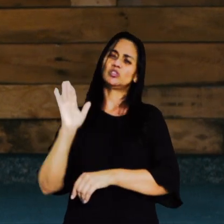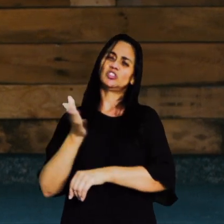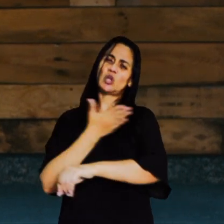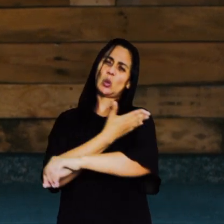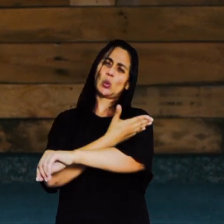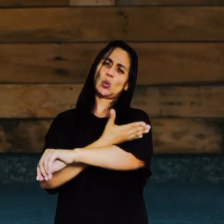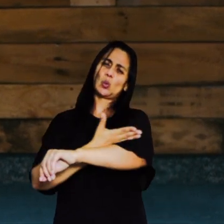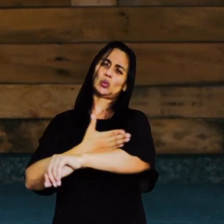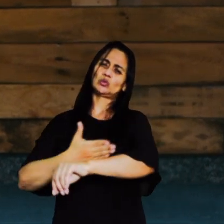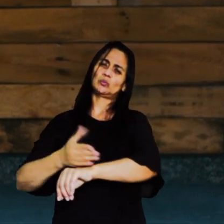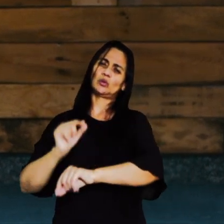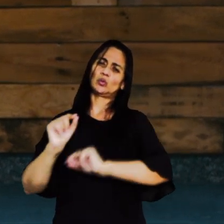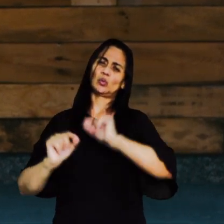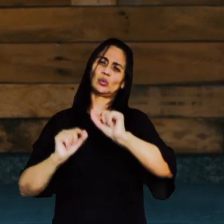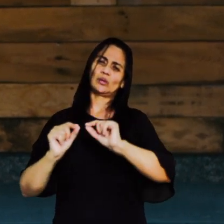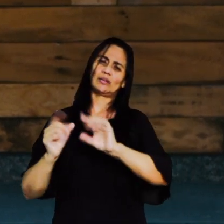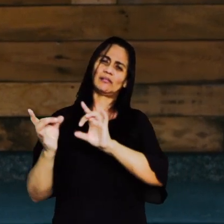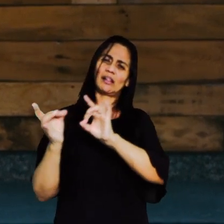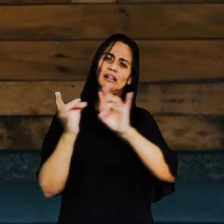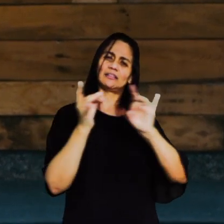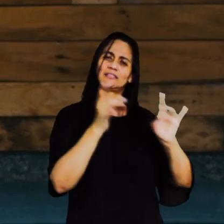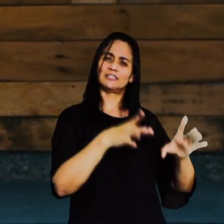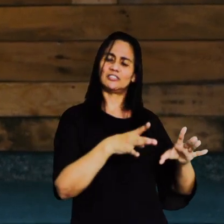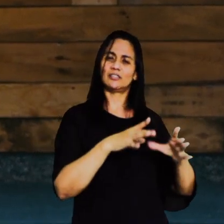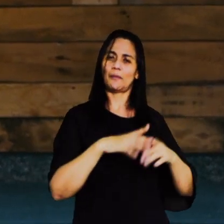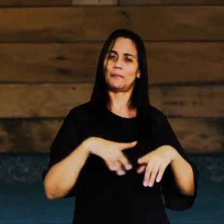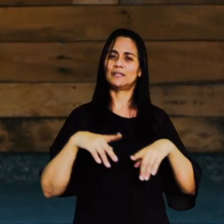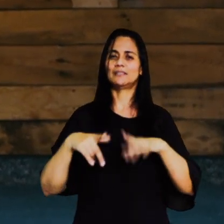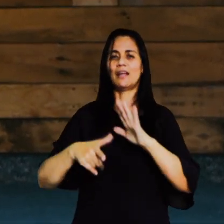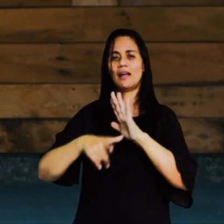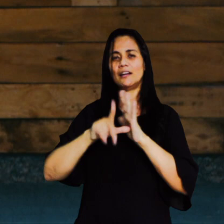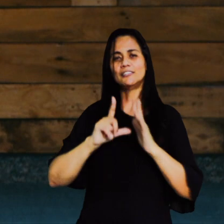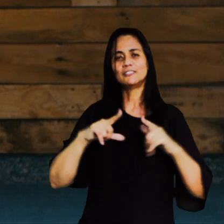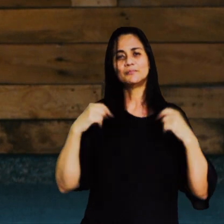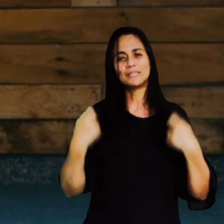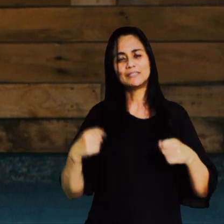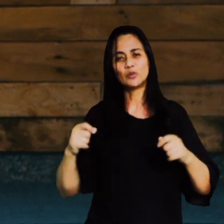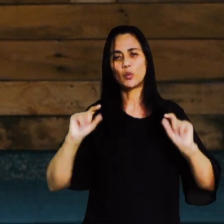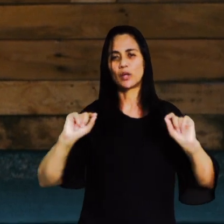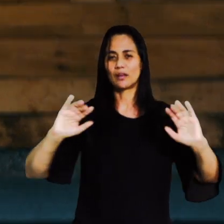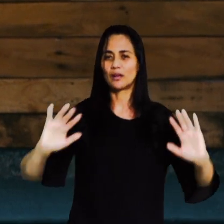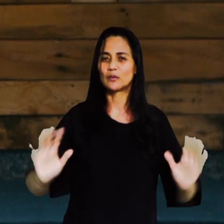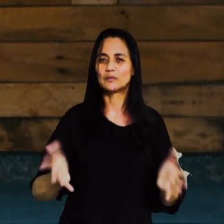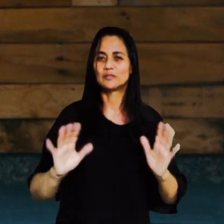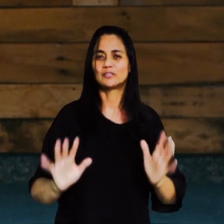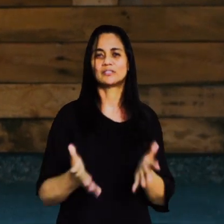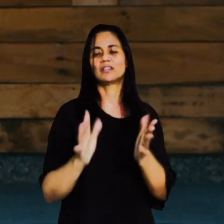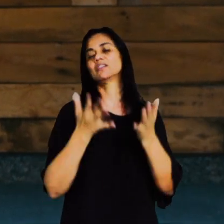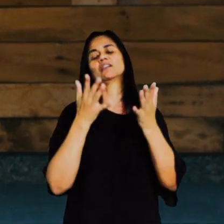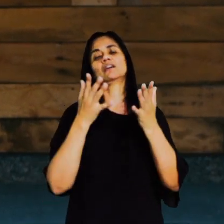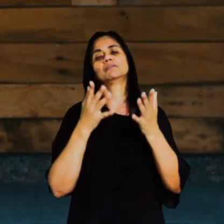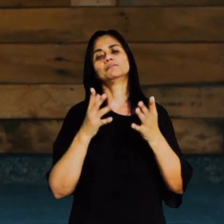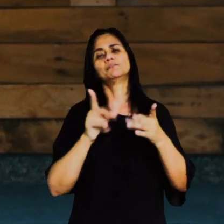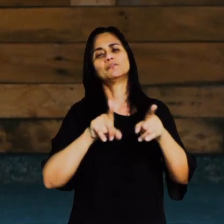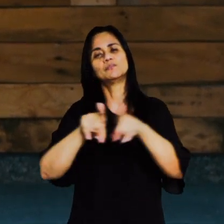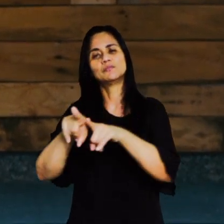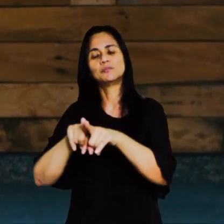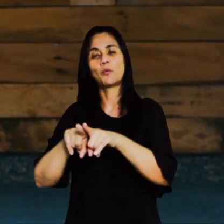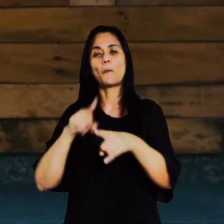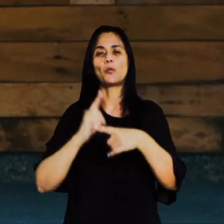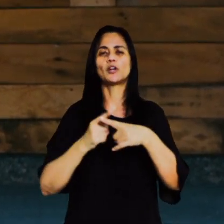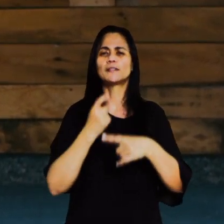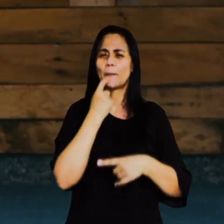antes admoestando-nos uns aos outros, e tanto mais quanto vedes que se vai aproximando aquele dia,